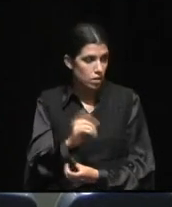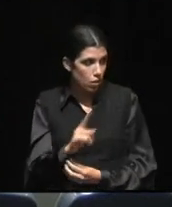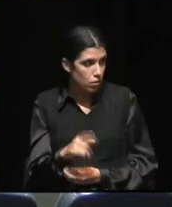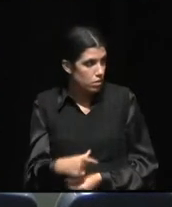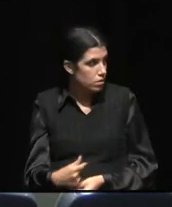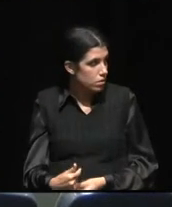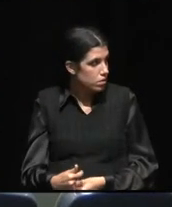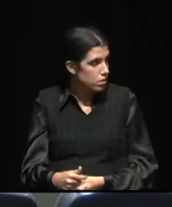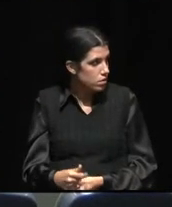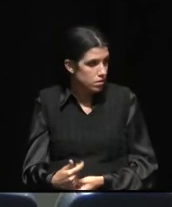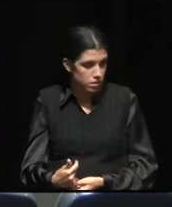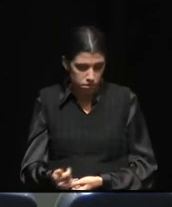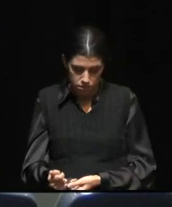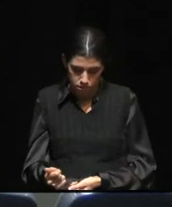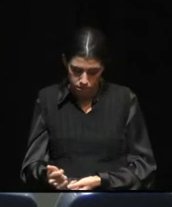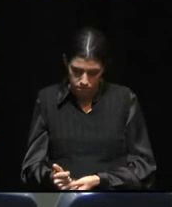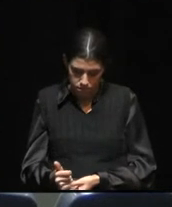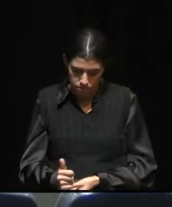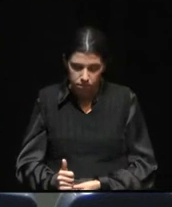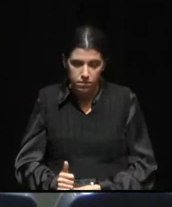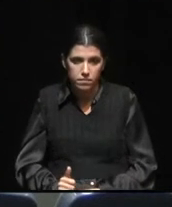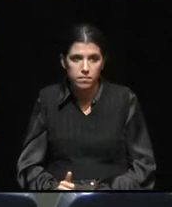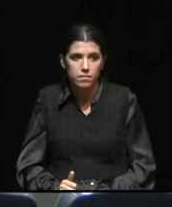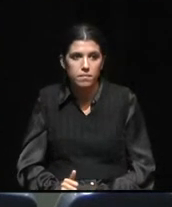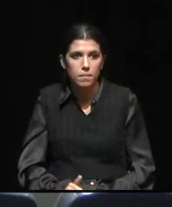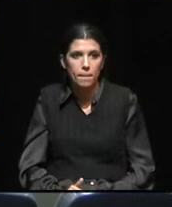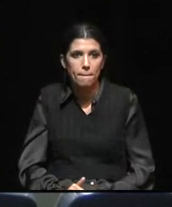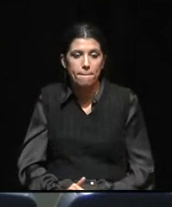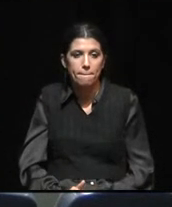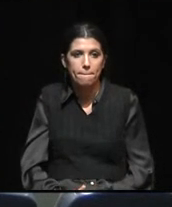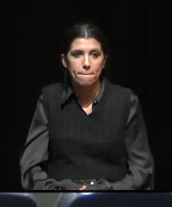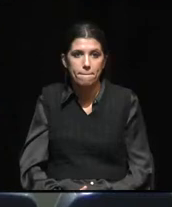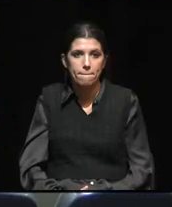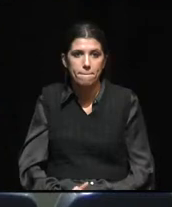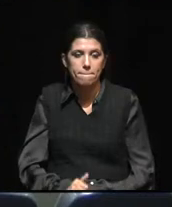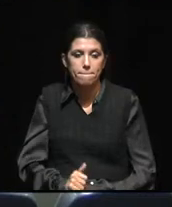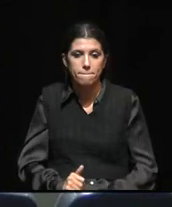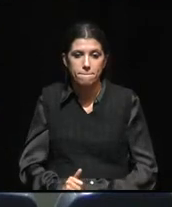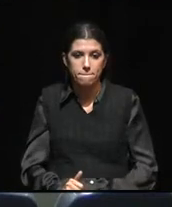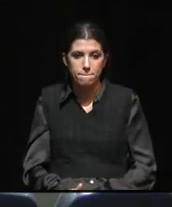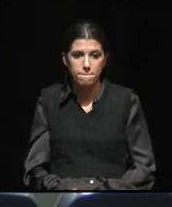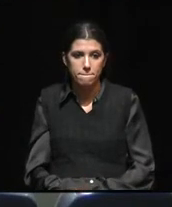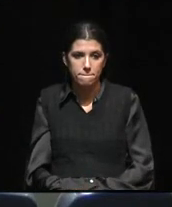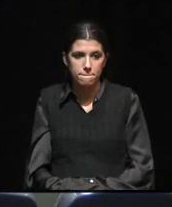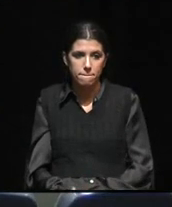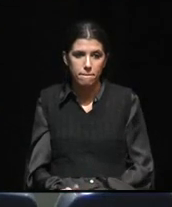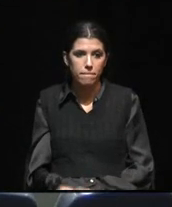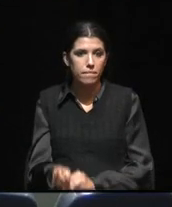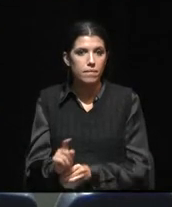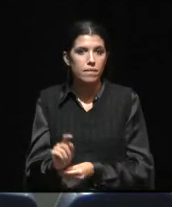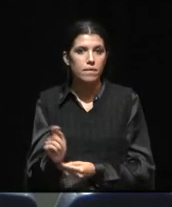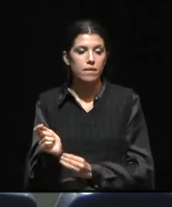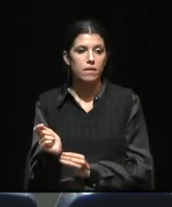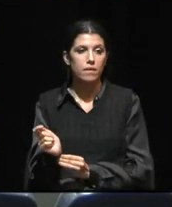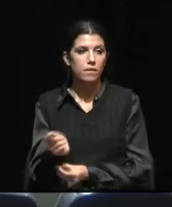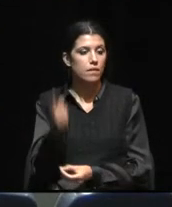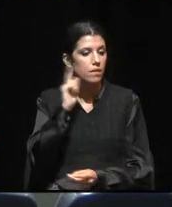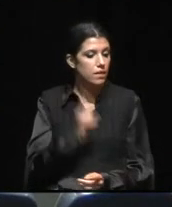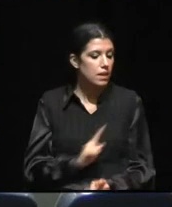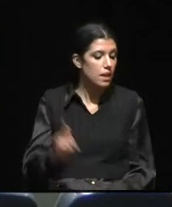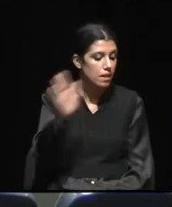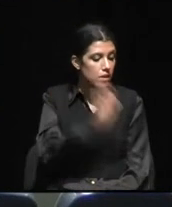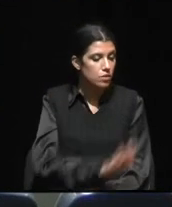não tenho vários votos do pev a deputada Cláudia madeira apresenta o dia nacional da Juventude e o do Estudante e o Deputado